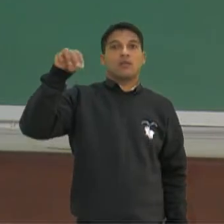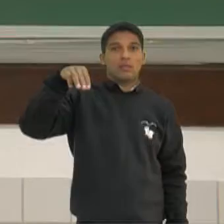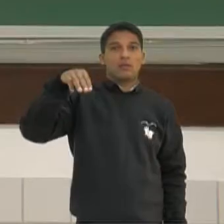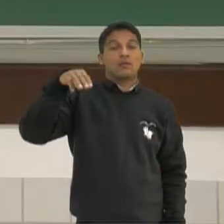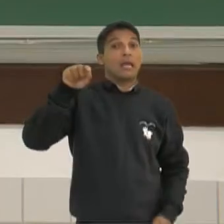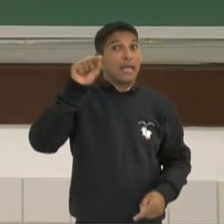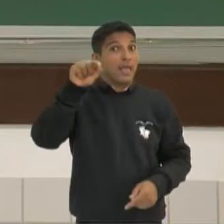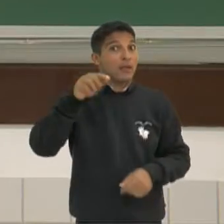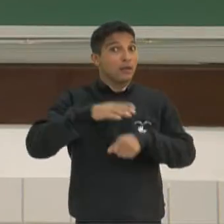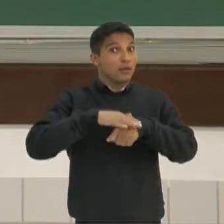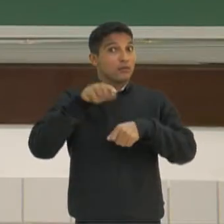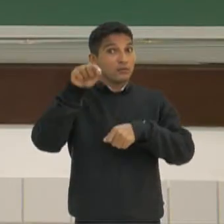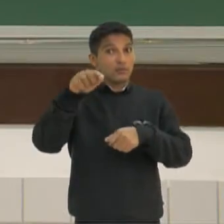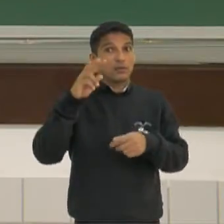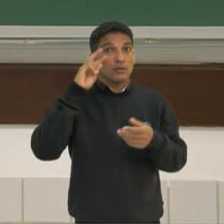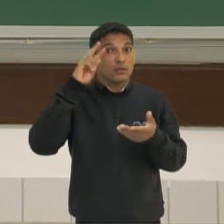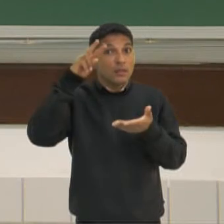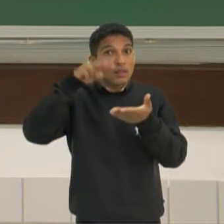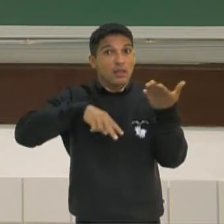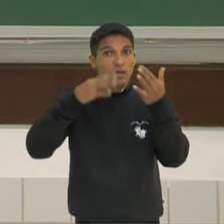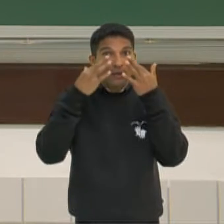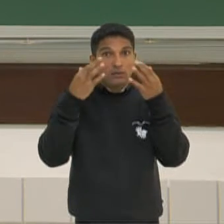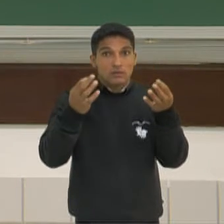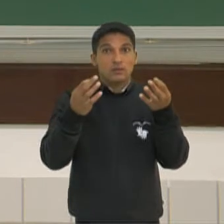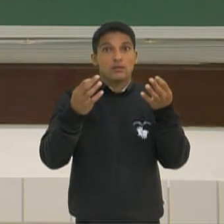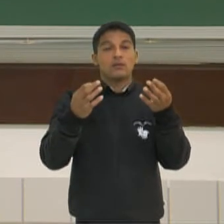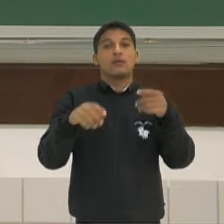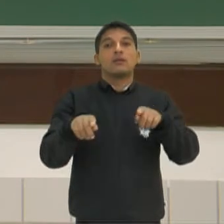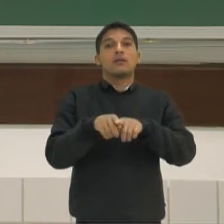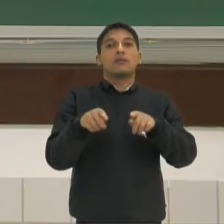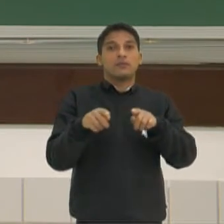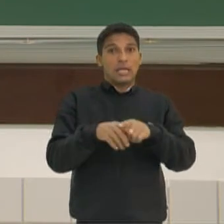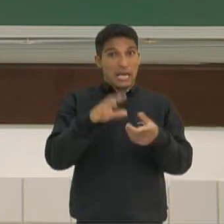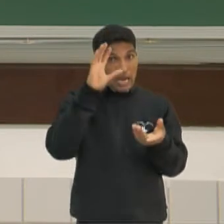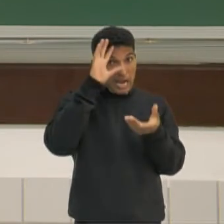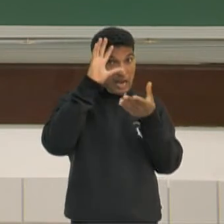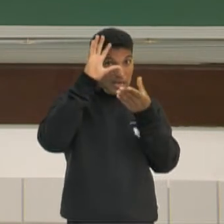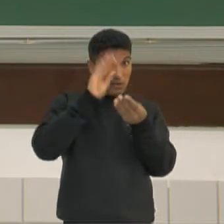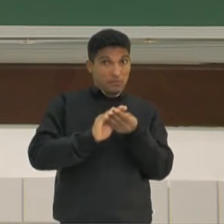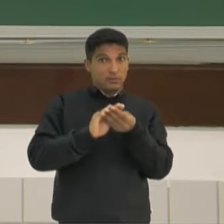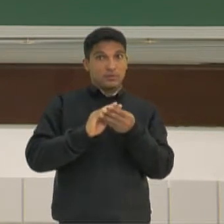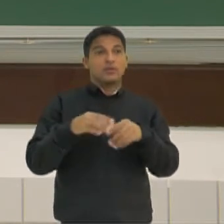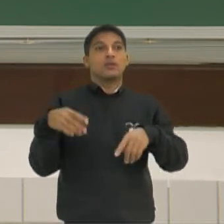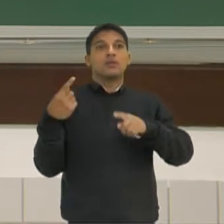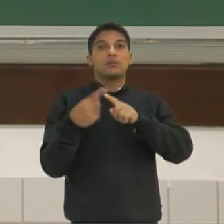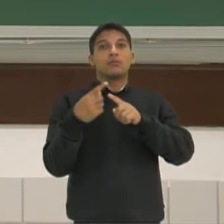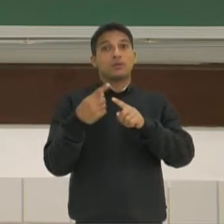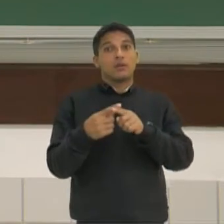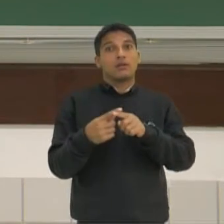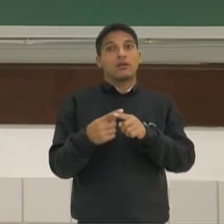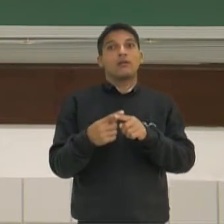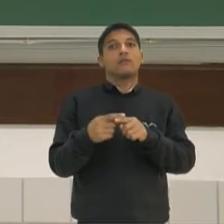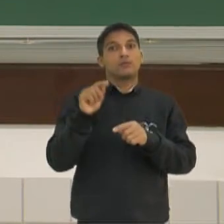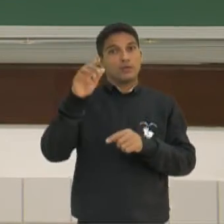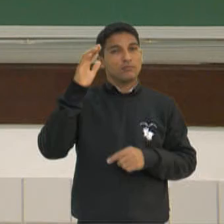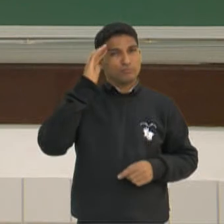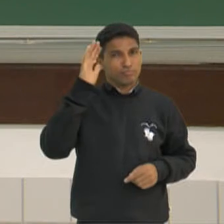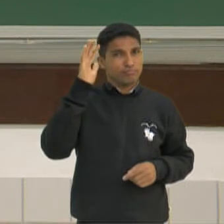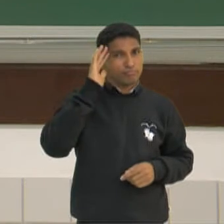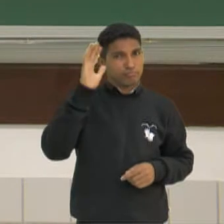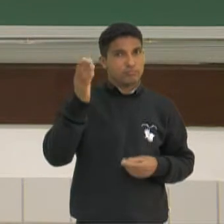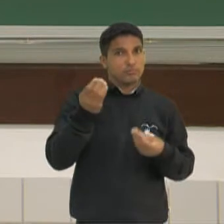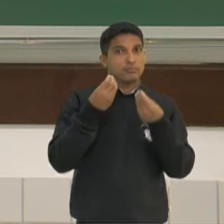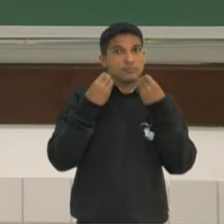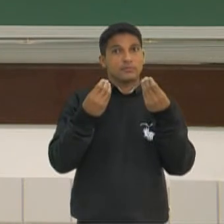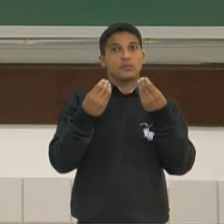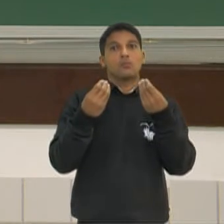atenção, fazer uma interpretação maior, porque sempre tem algum texto, né, do qual vocês vão precisar refletir para ver qual